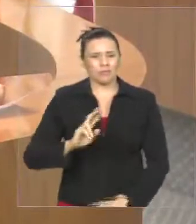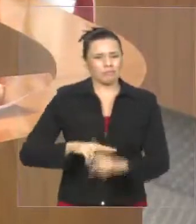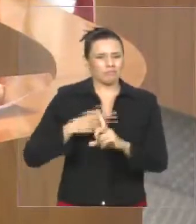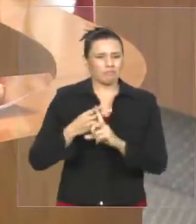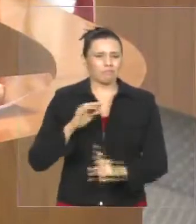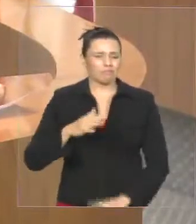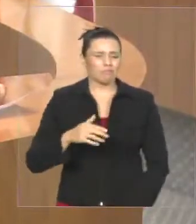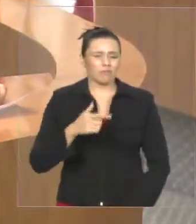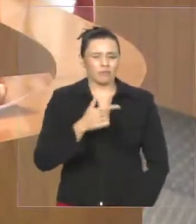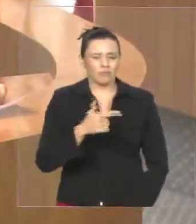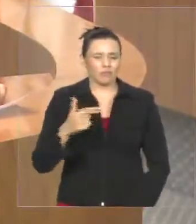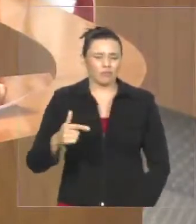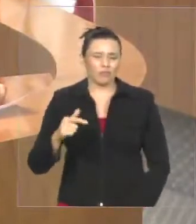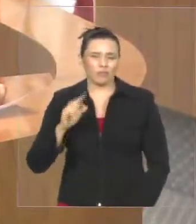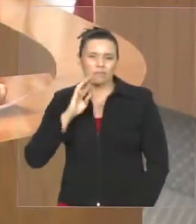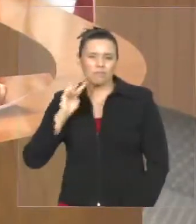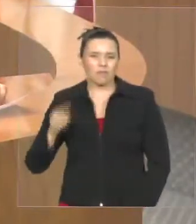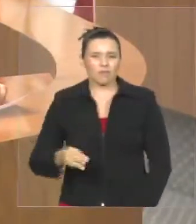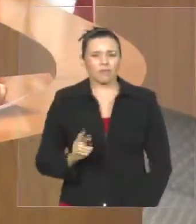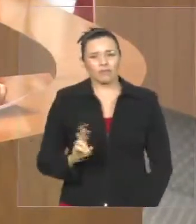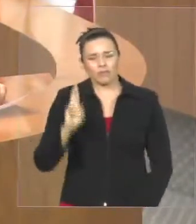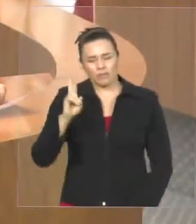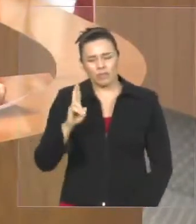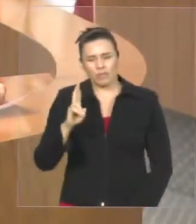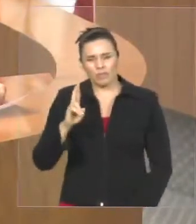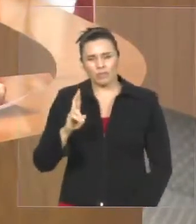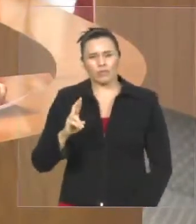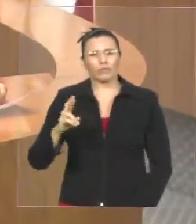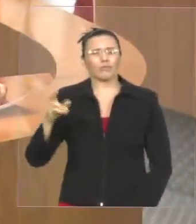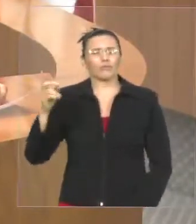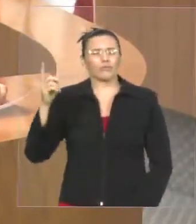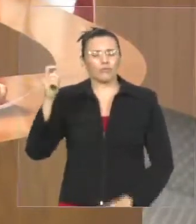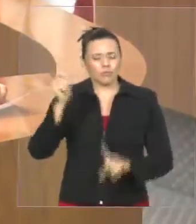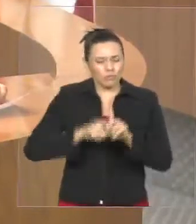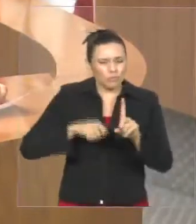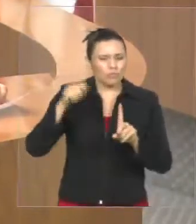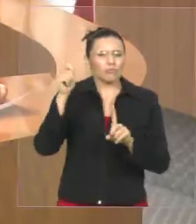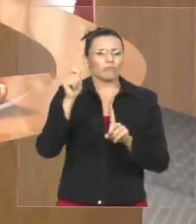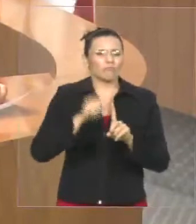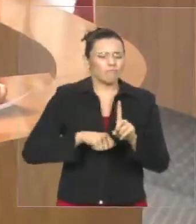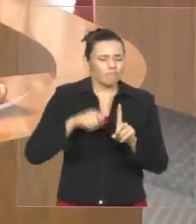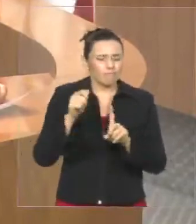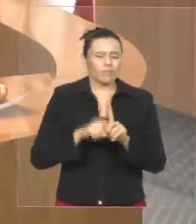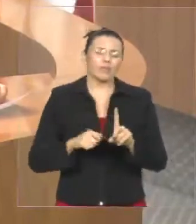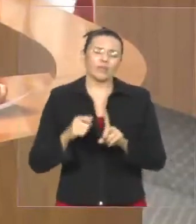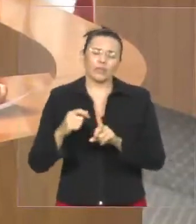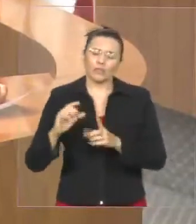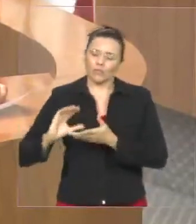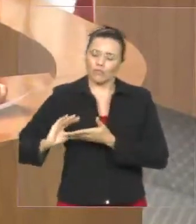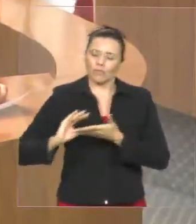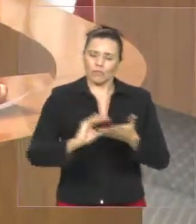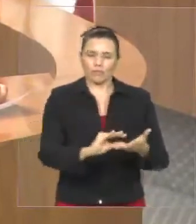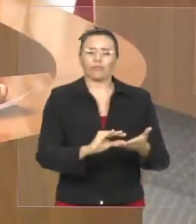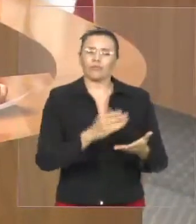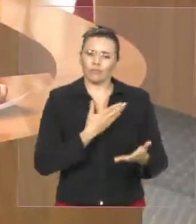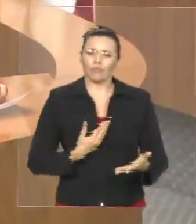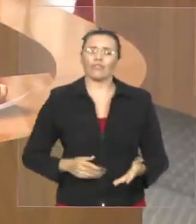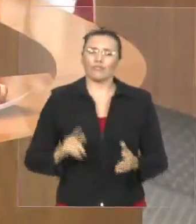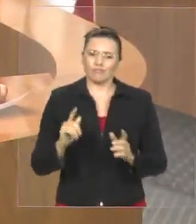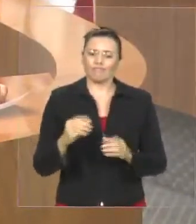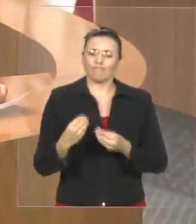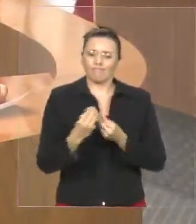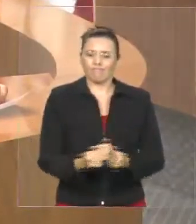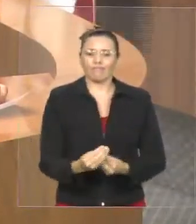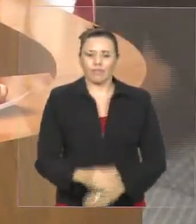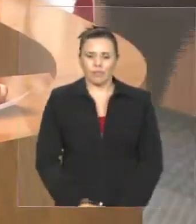de reais por mês no custeio, porque o difícil não é construir um prédio, o